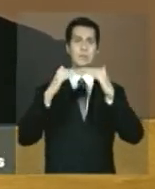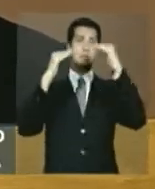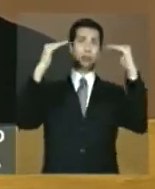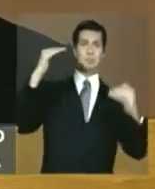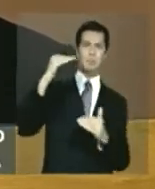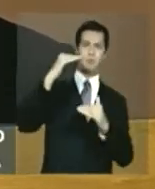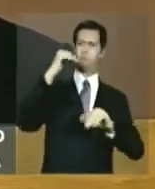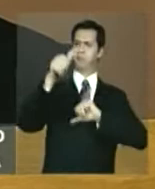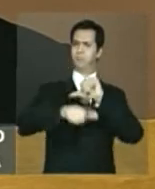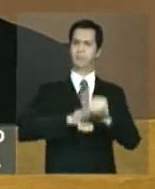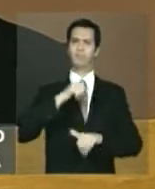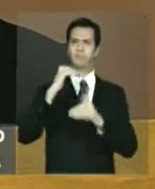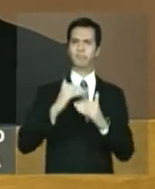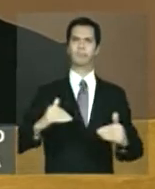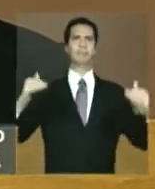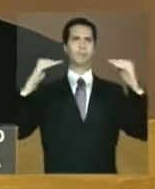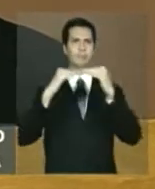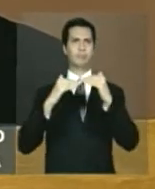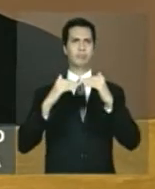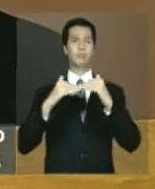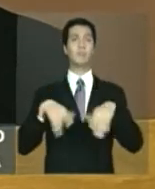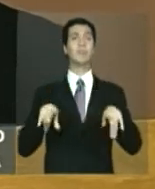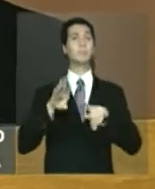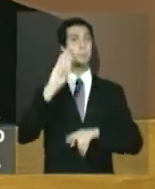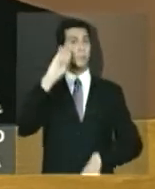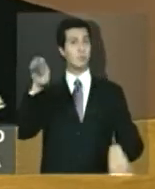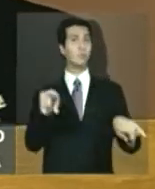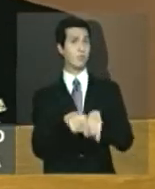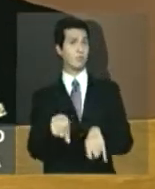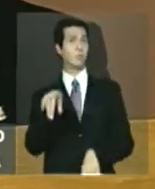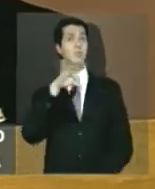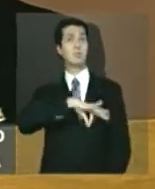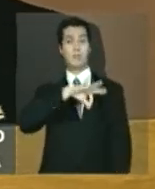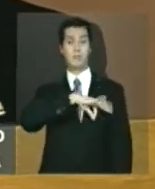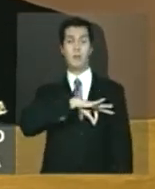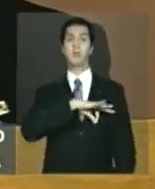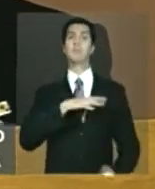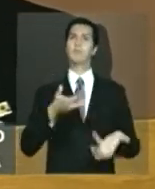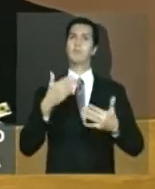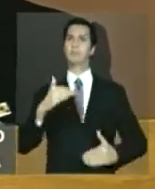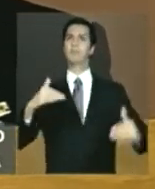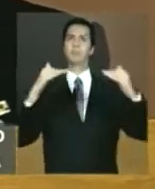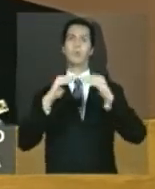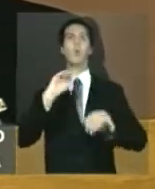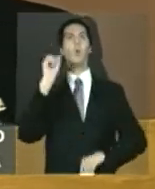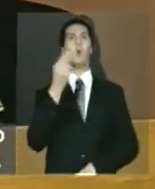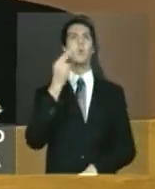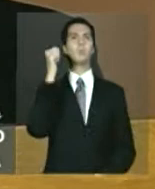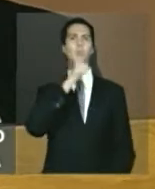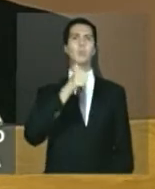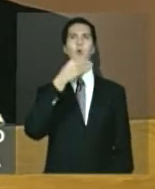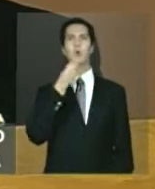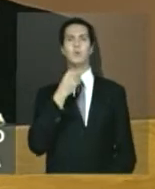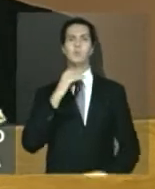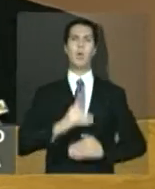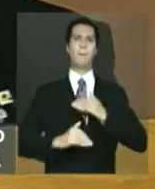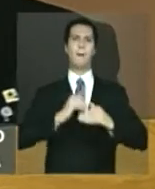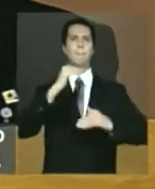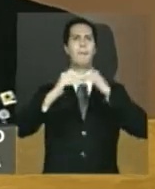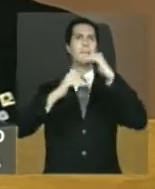desigualdades e sobretudo as de remunerações de promoção e a presença de mulheres no cargo de